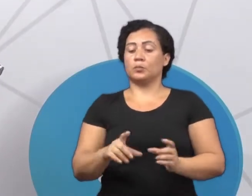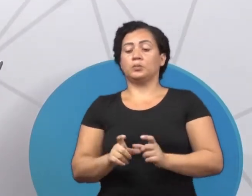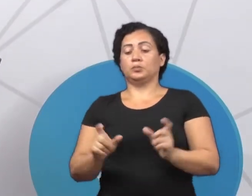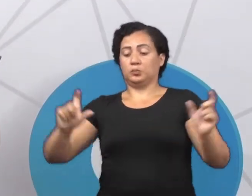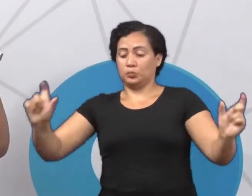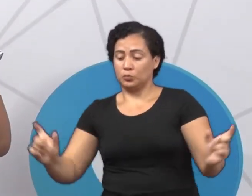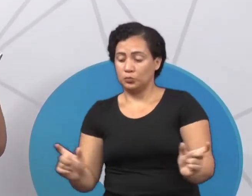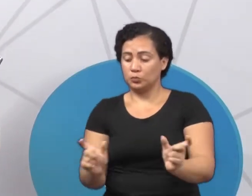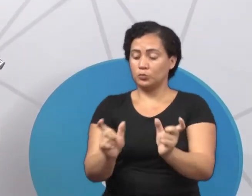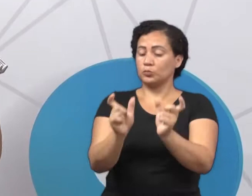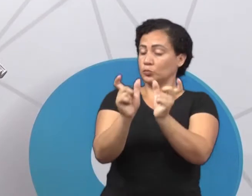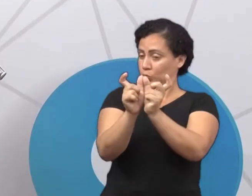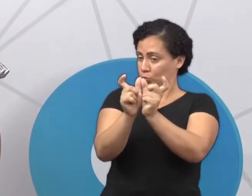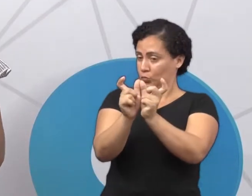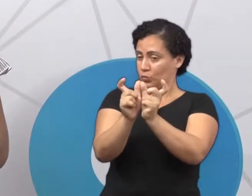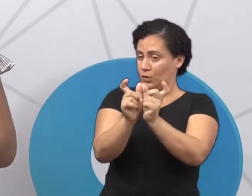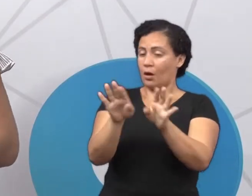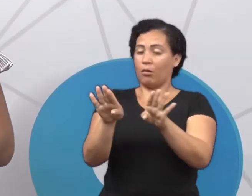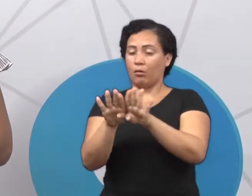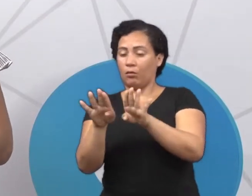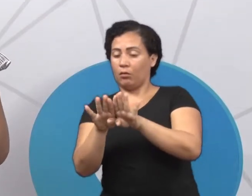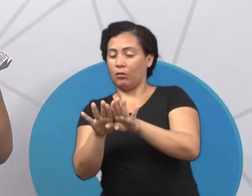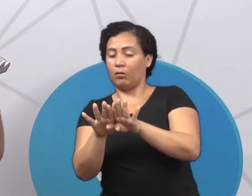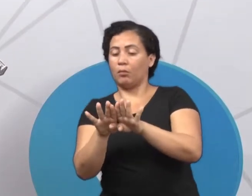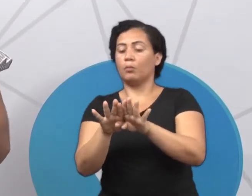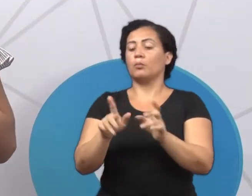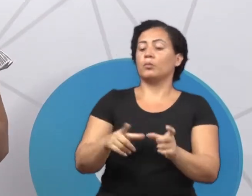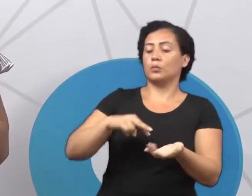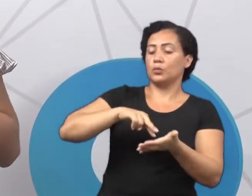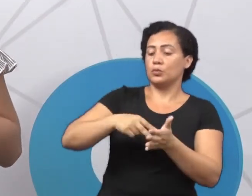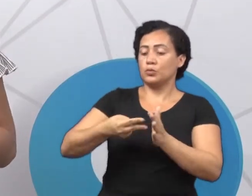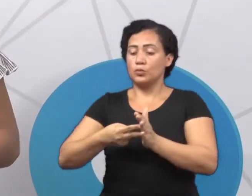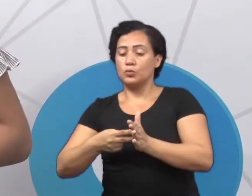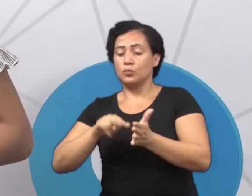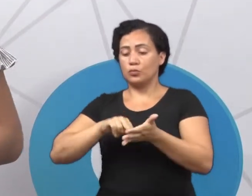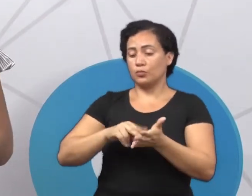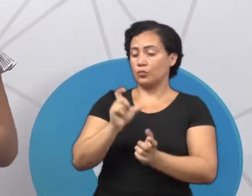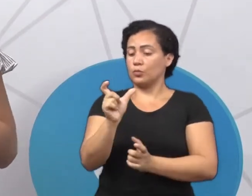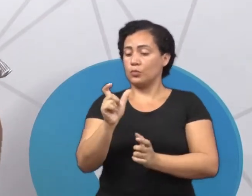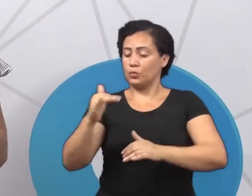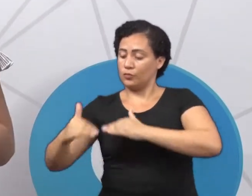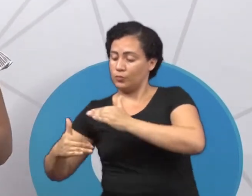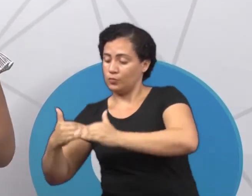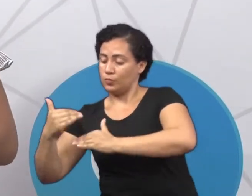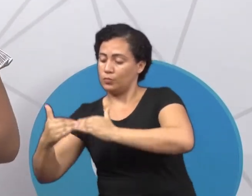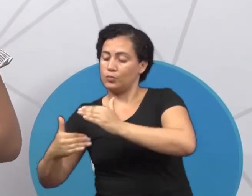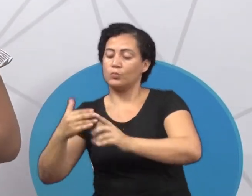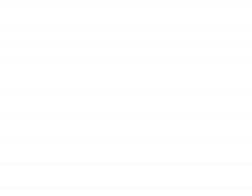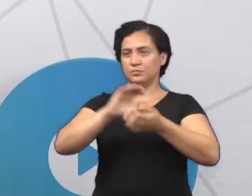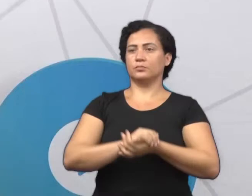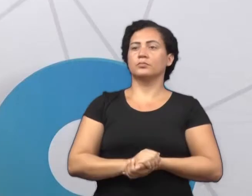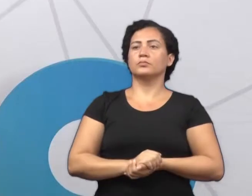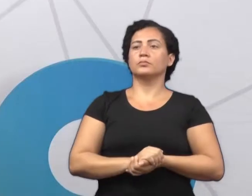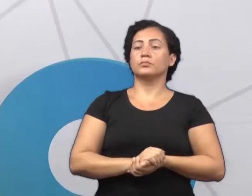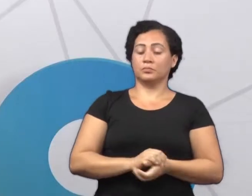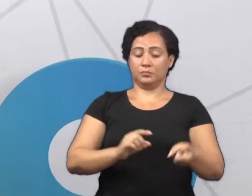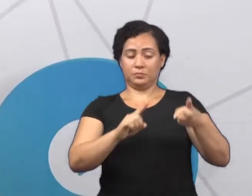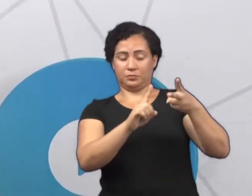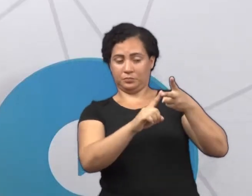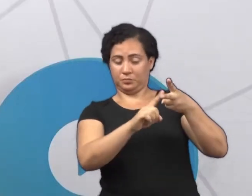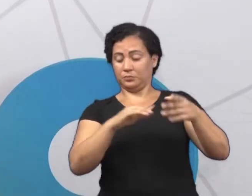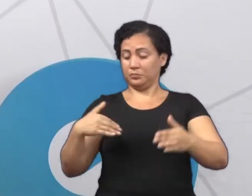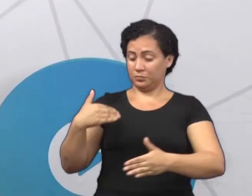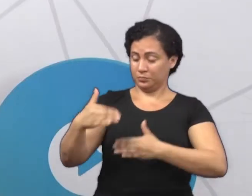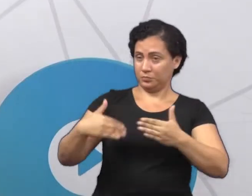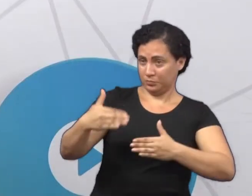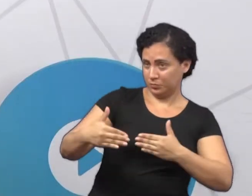por justaposição e aglutinação. Esse foi o primeiro processo de formação das palavras. O segundo